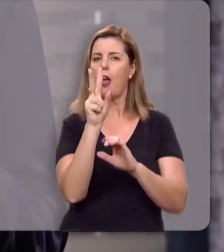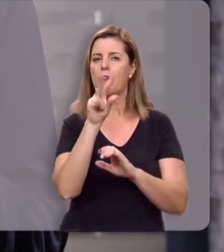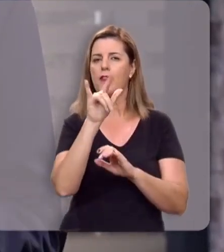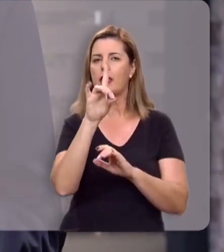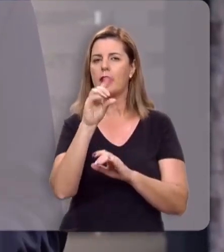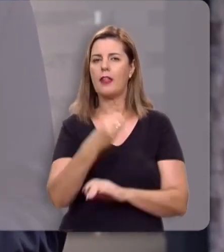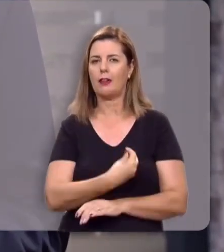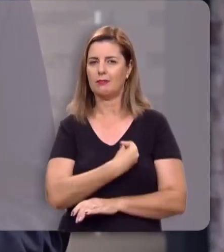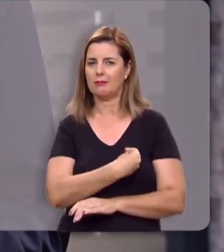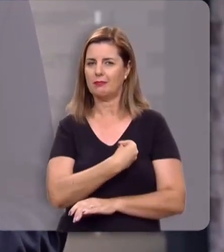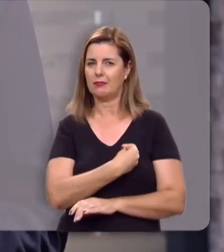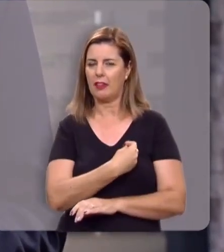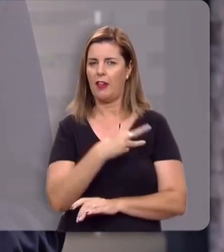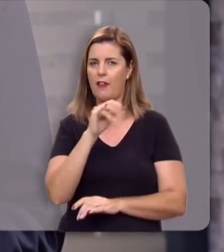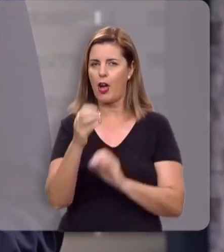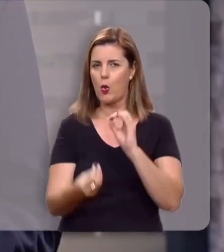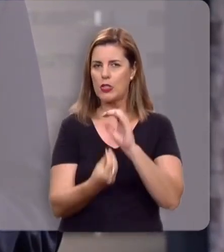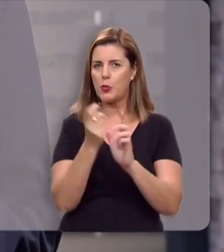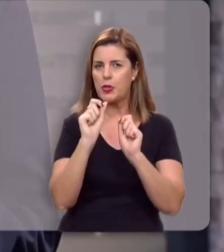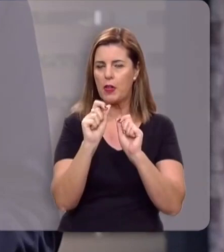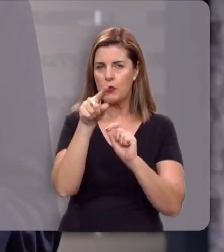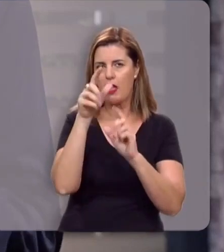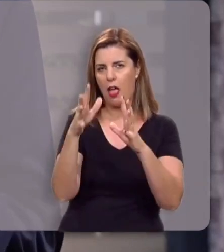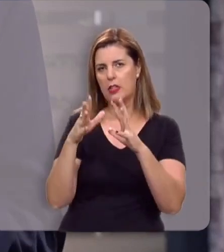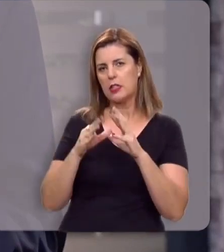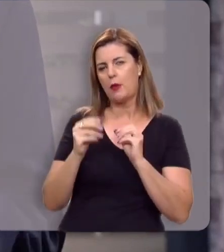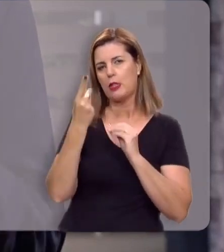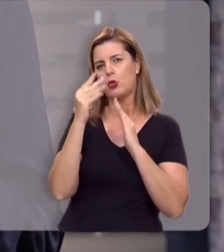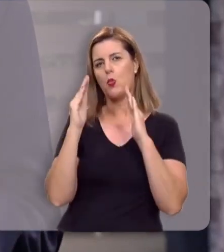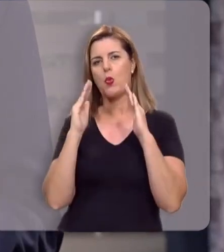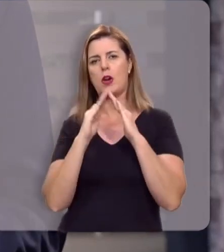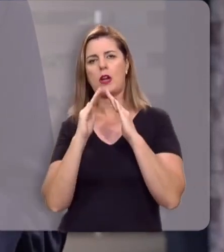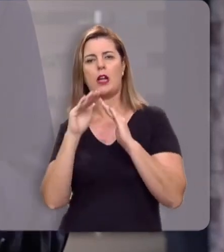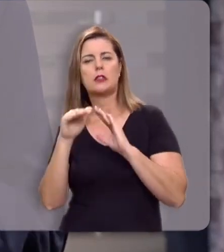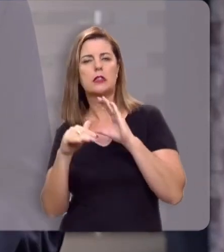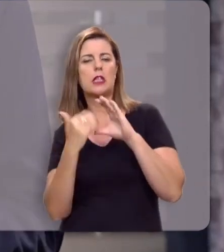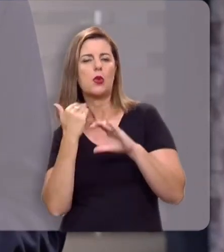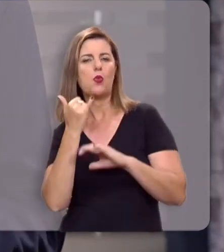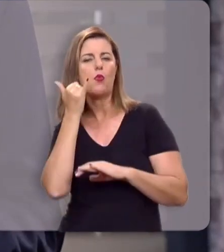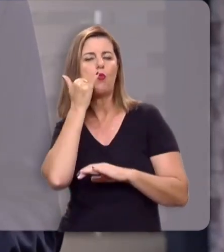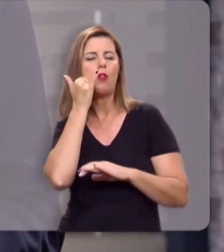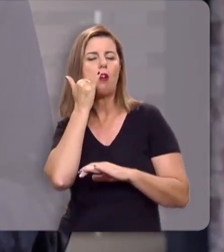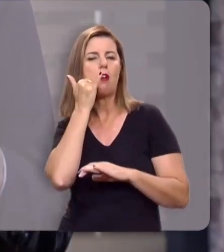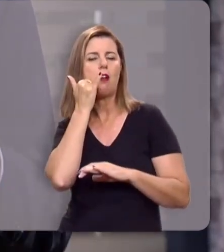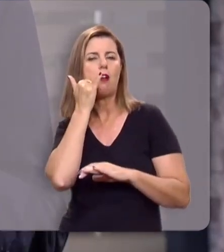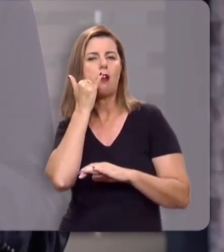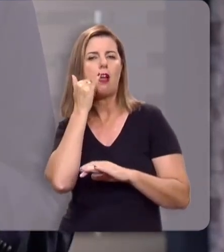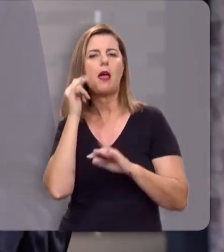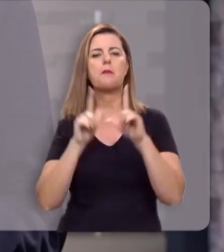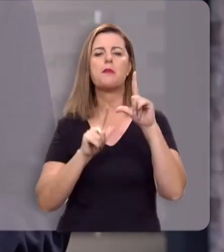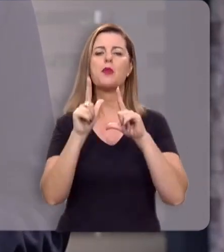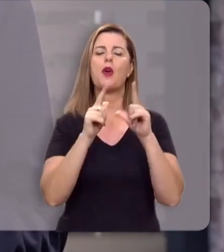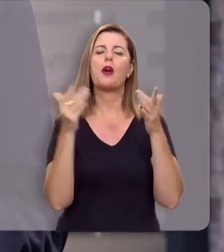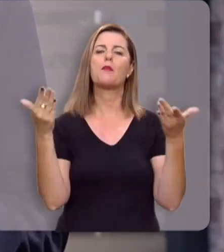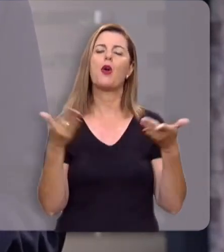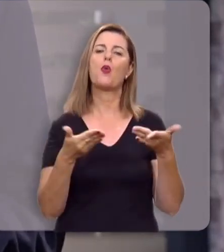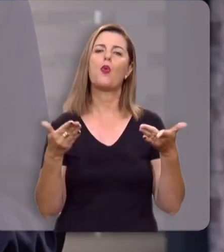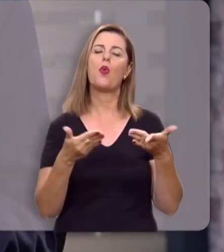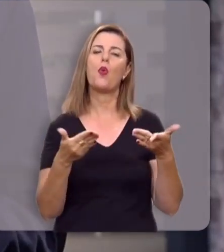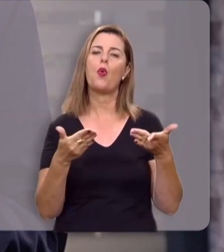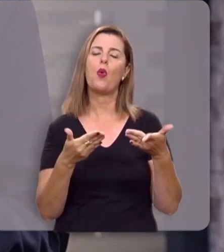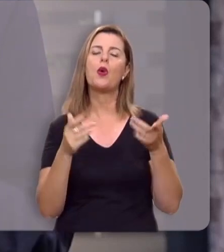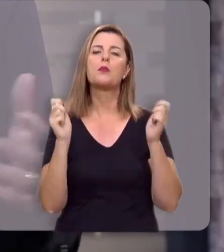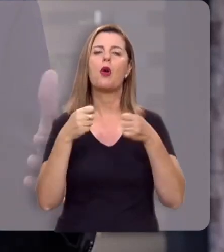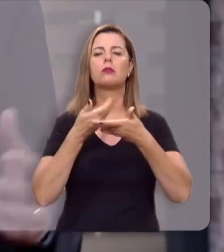palavra vida. E sabe o que vai acontecer? Você vai receber aí no seu celular, na sua casa, esse programa de hoje para que